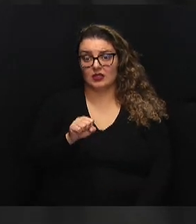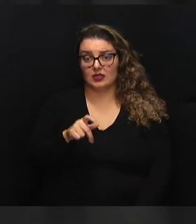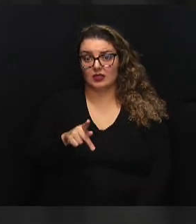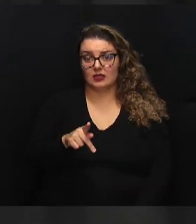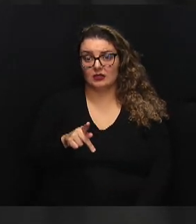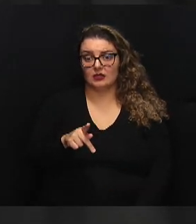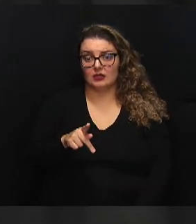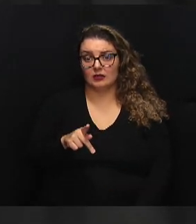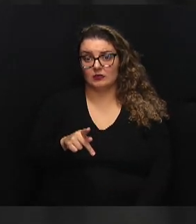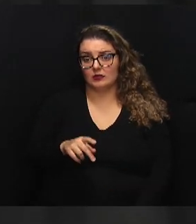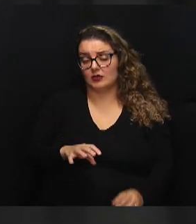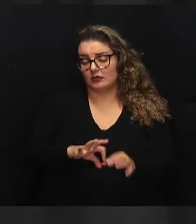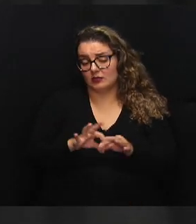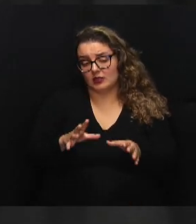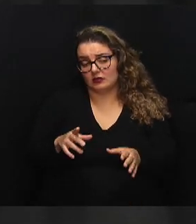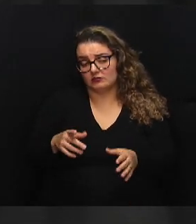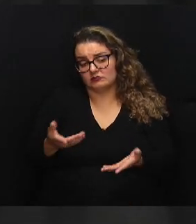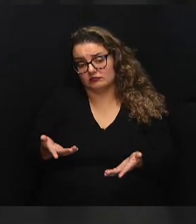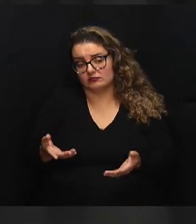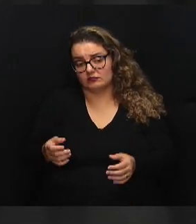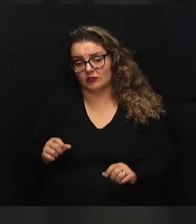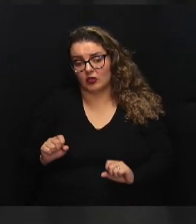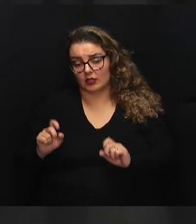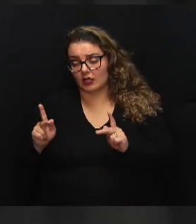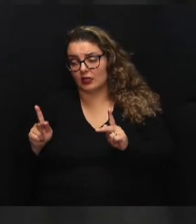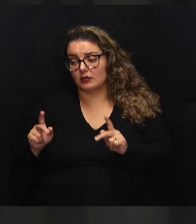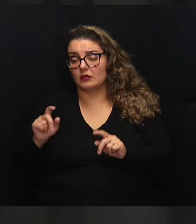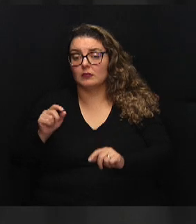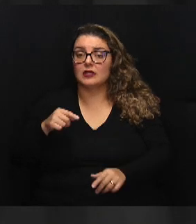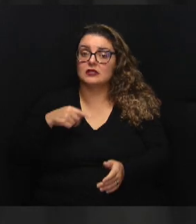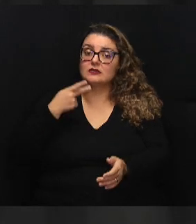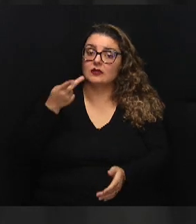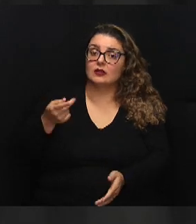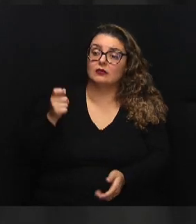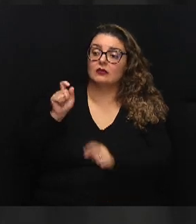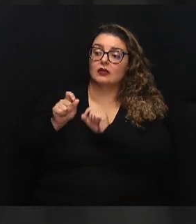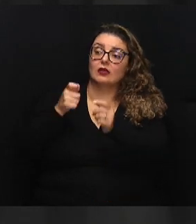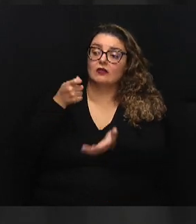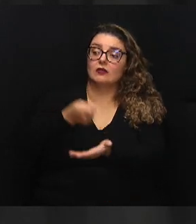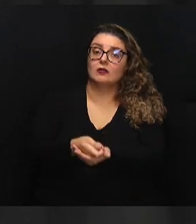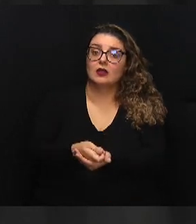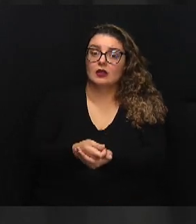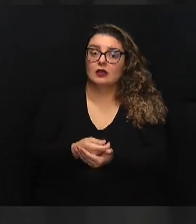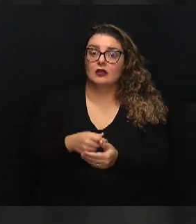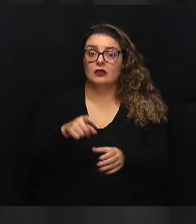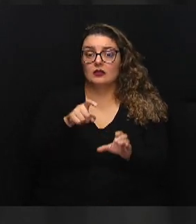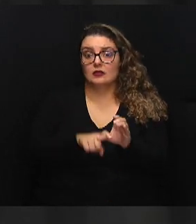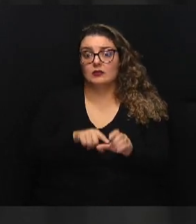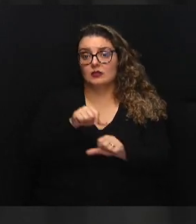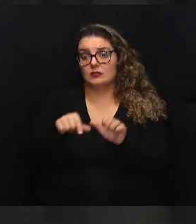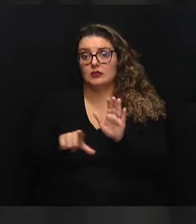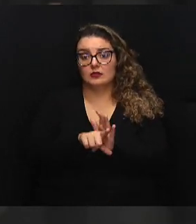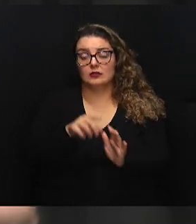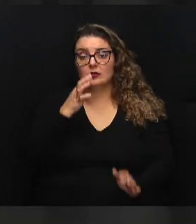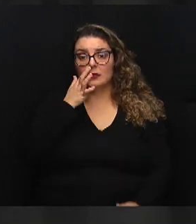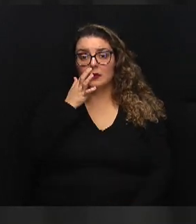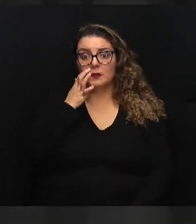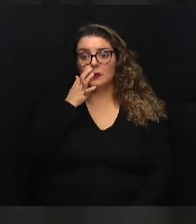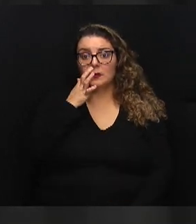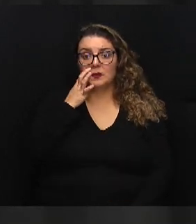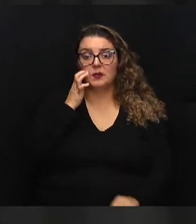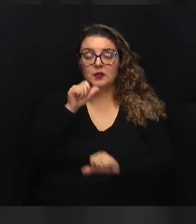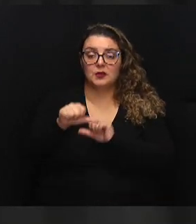pagar? E outra coisa, e depende de lei, de mudança de lei. Ali tinha que se mudar a